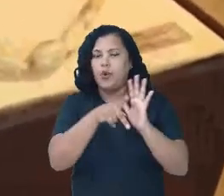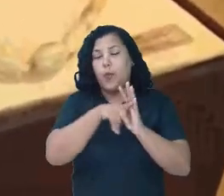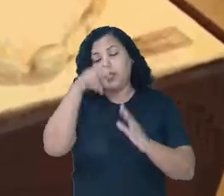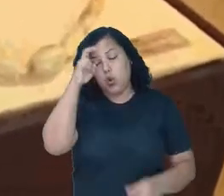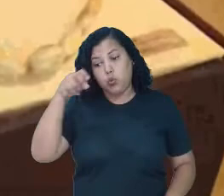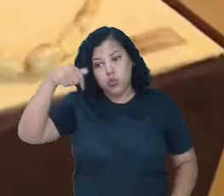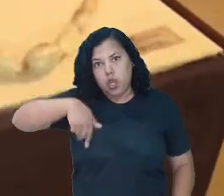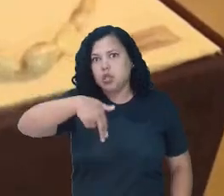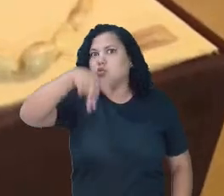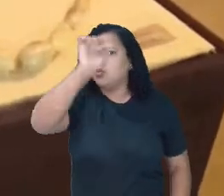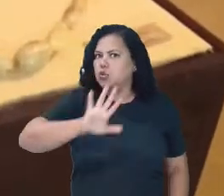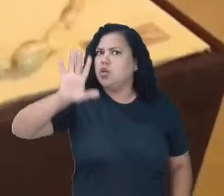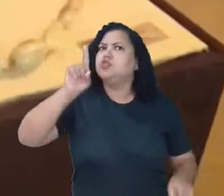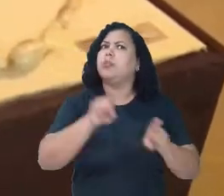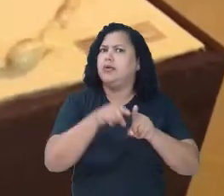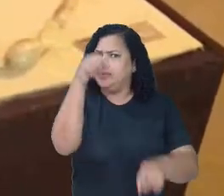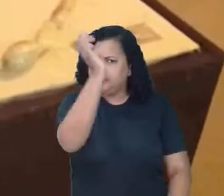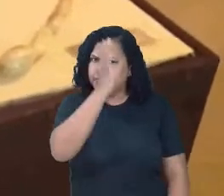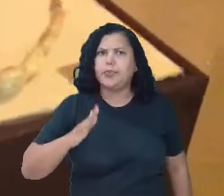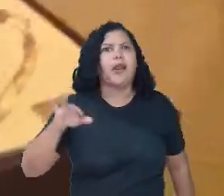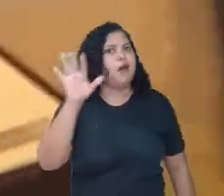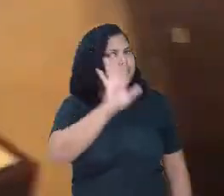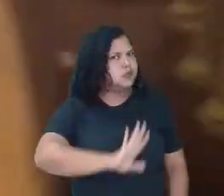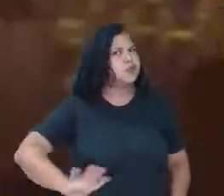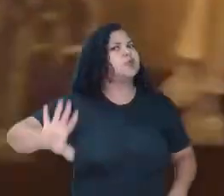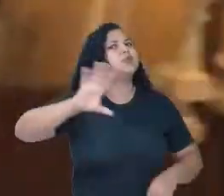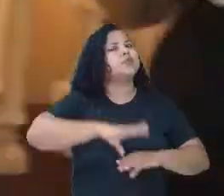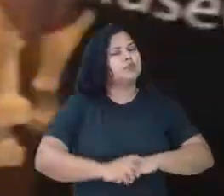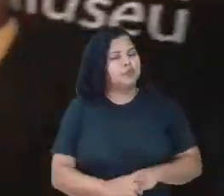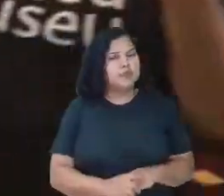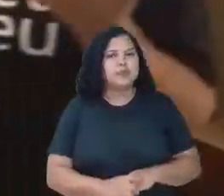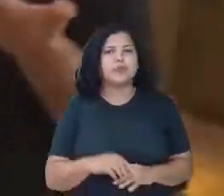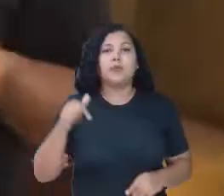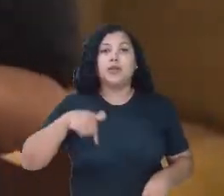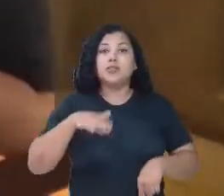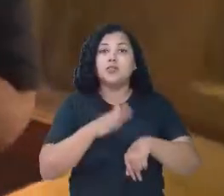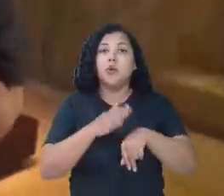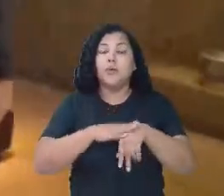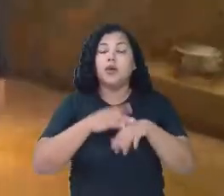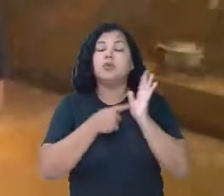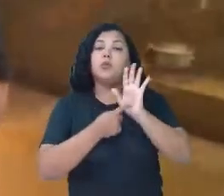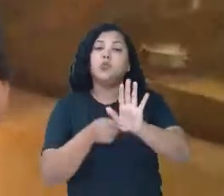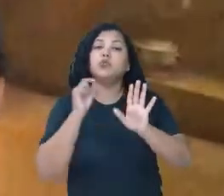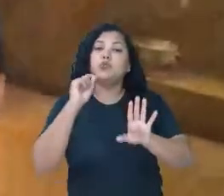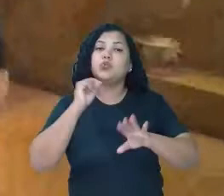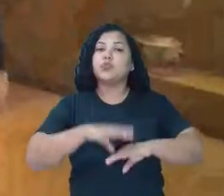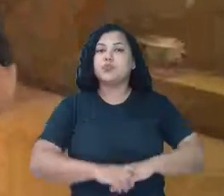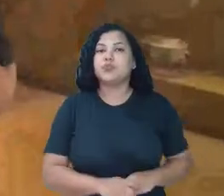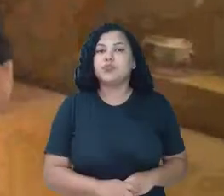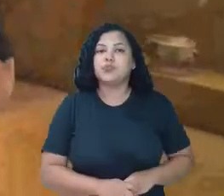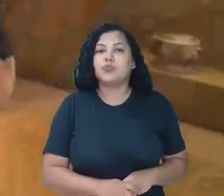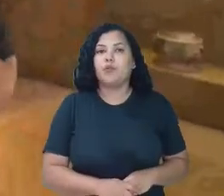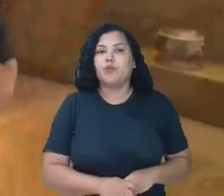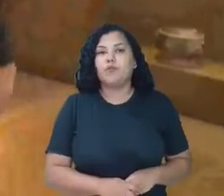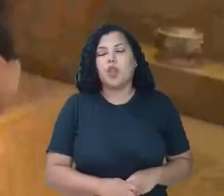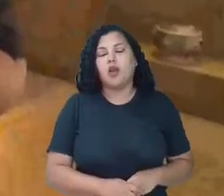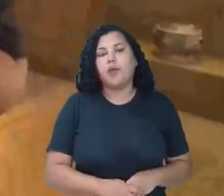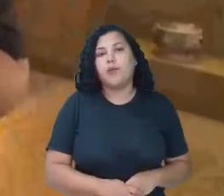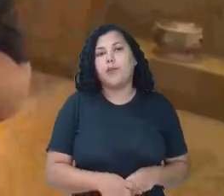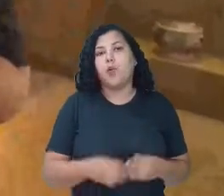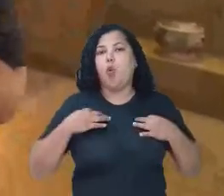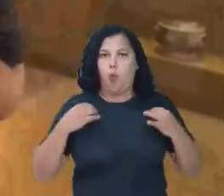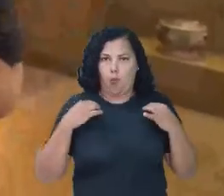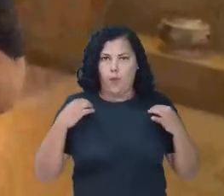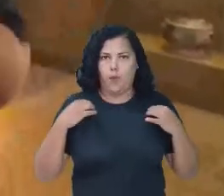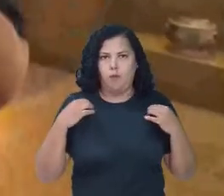não só do Nordeste, mas no Brasil, mas que nesse momento aqui está representado por elementos de vestuário. Mas a gente vai